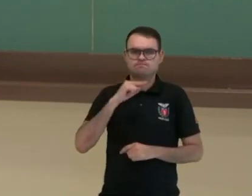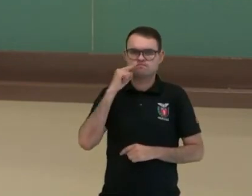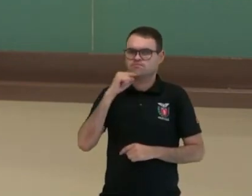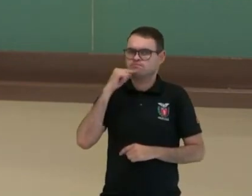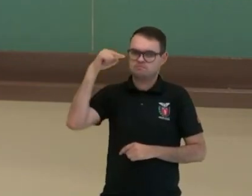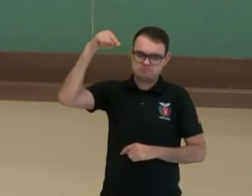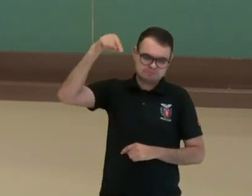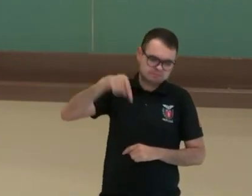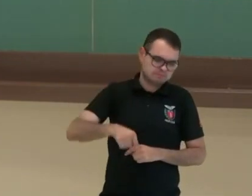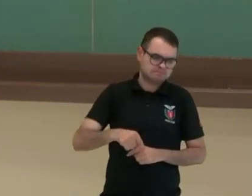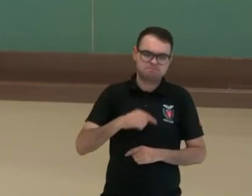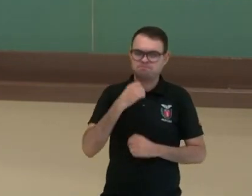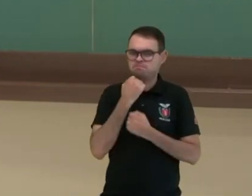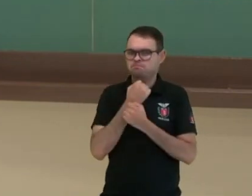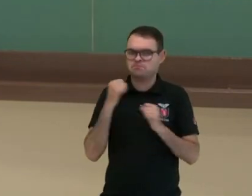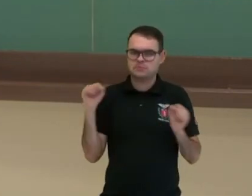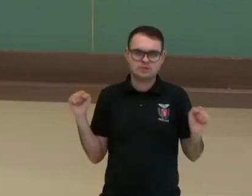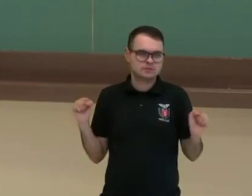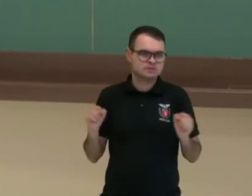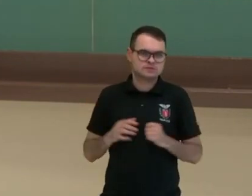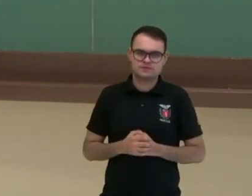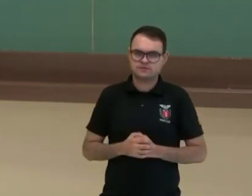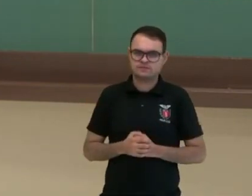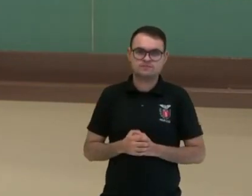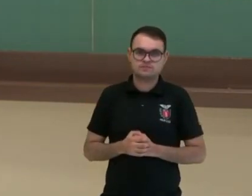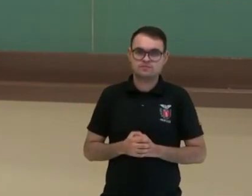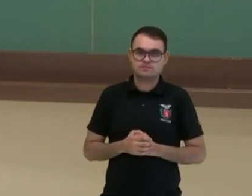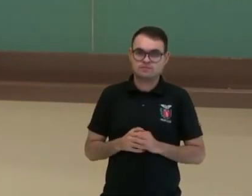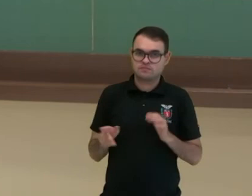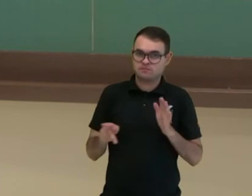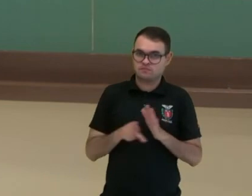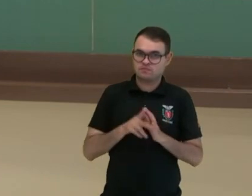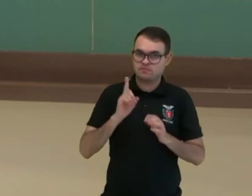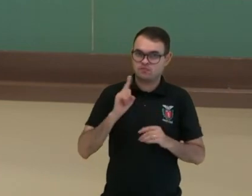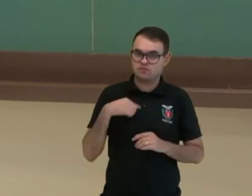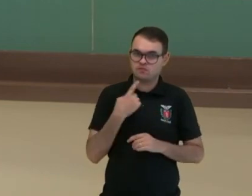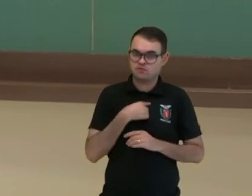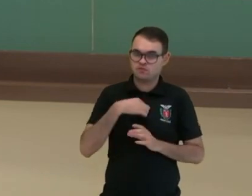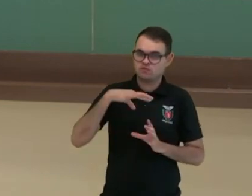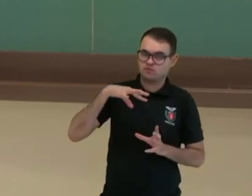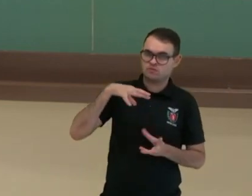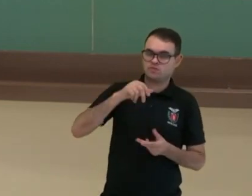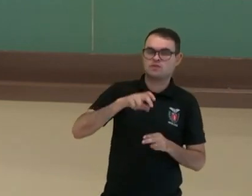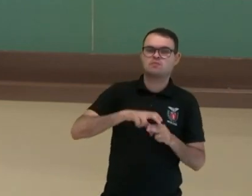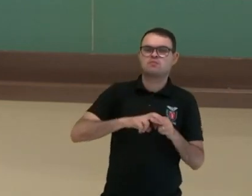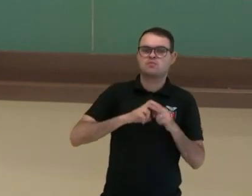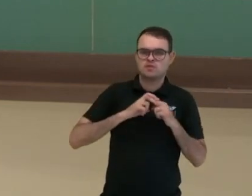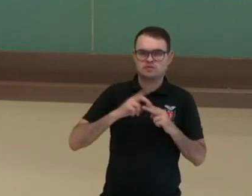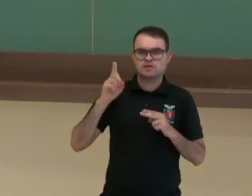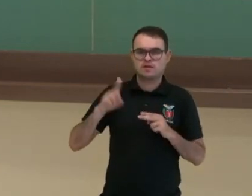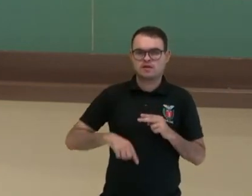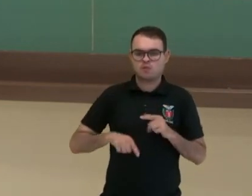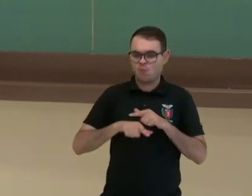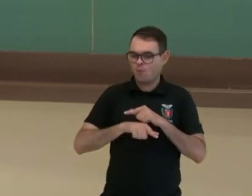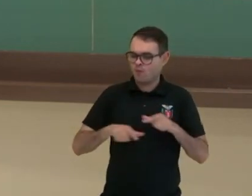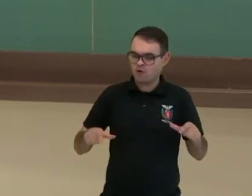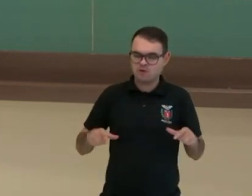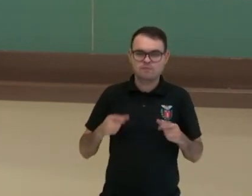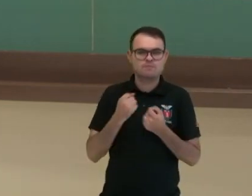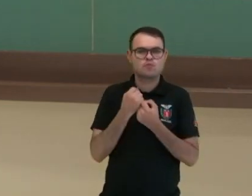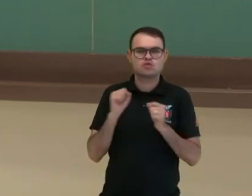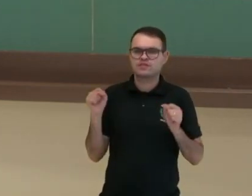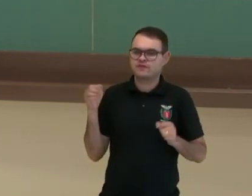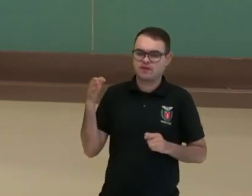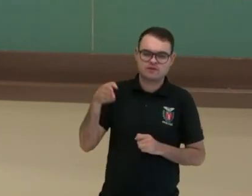permite chegar nas grandes profundezas do nosso planeta. Por isso ainda é inóspito, ou seja,